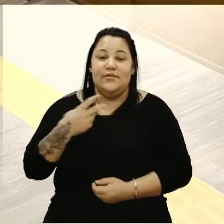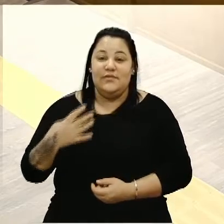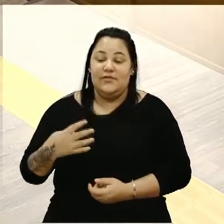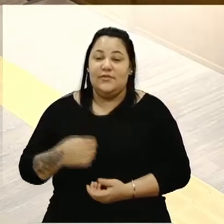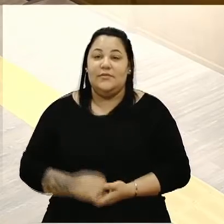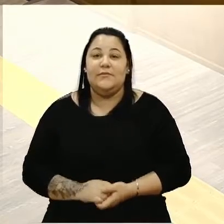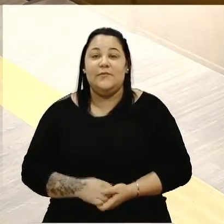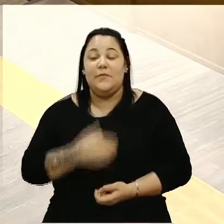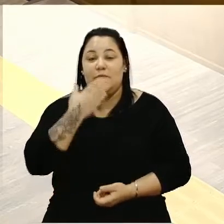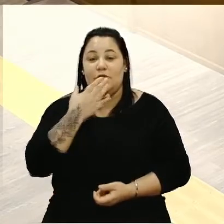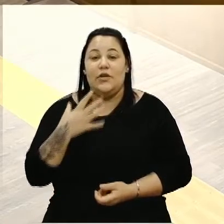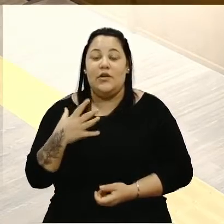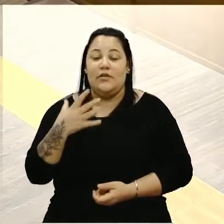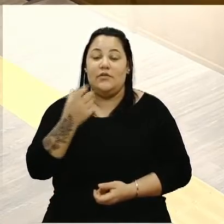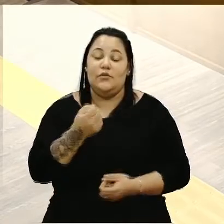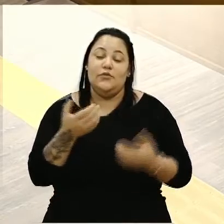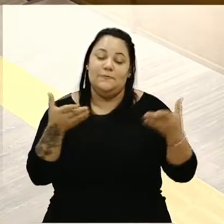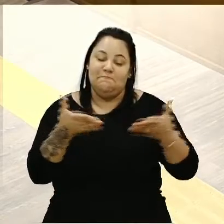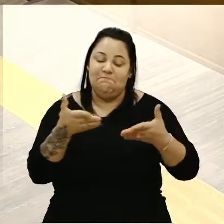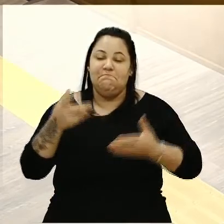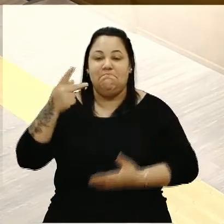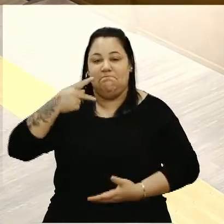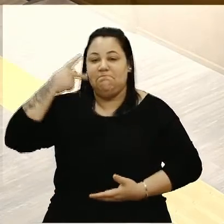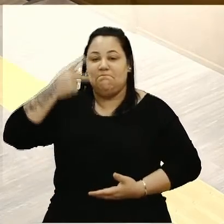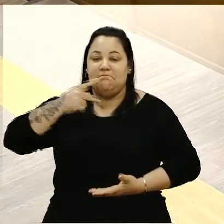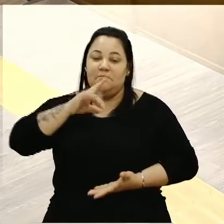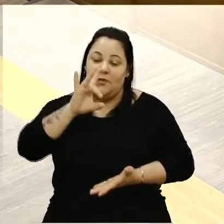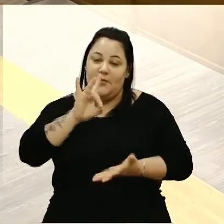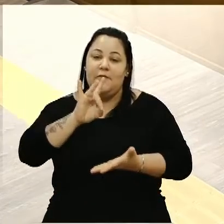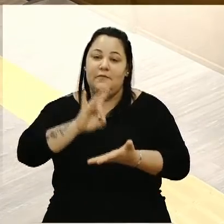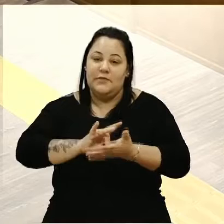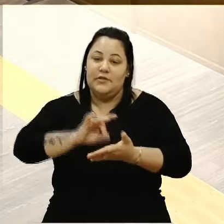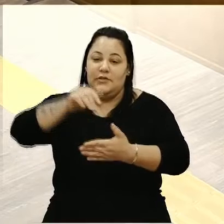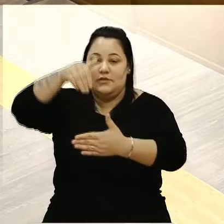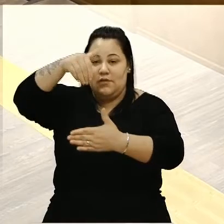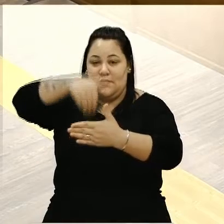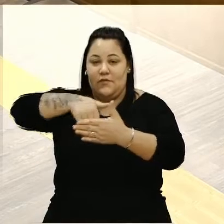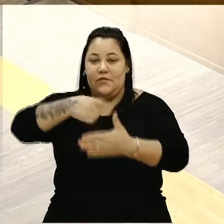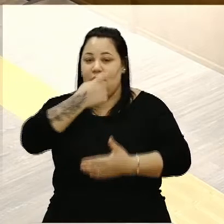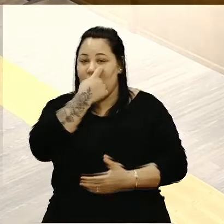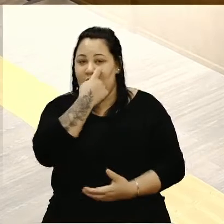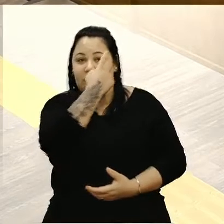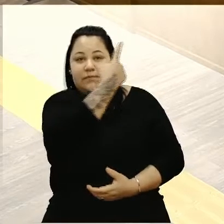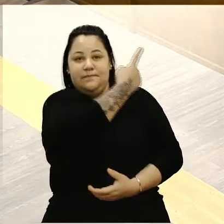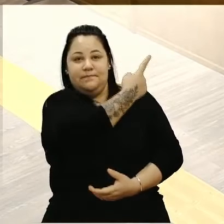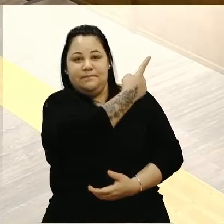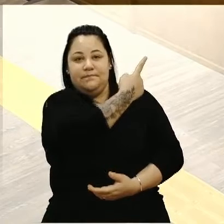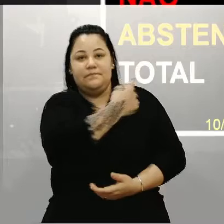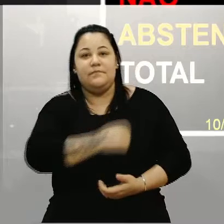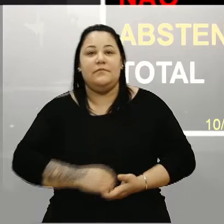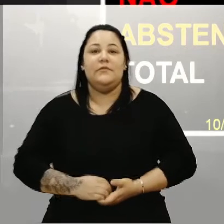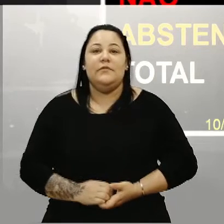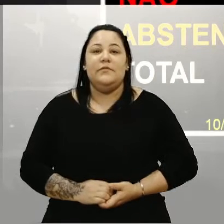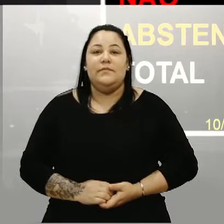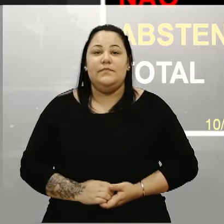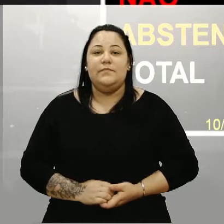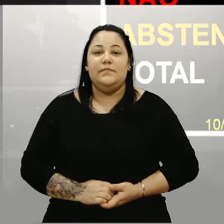24/2024, solicito que, a partir de agora, vereadoras e vereadores registrem os seus votos.